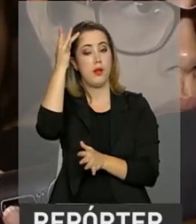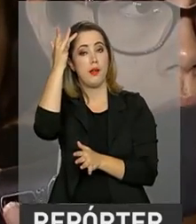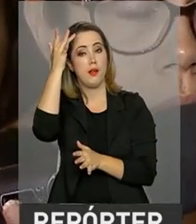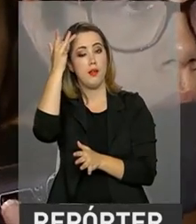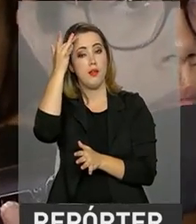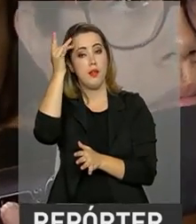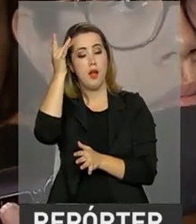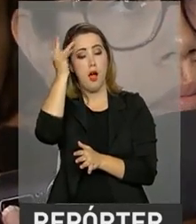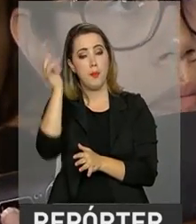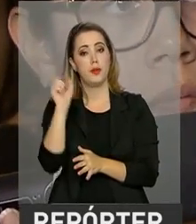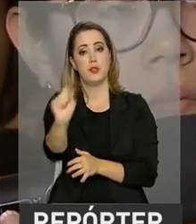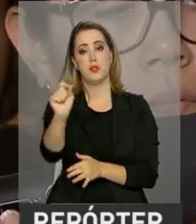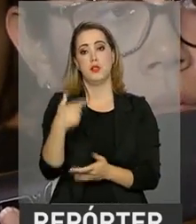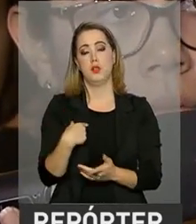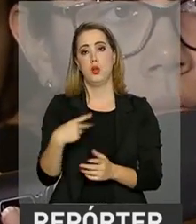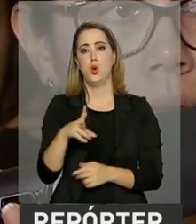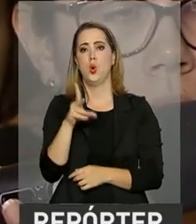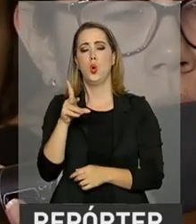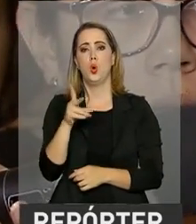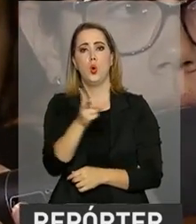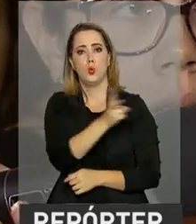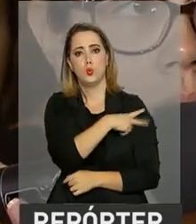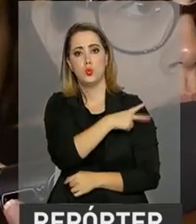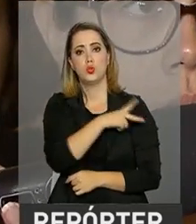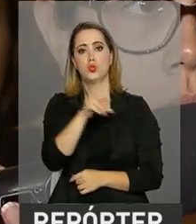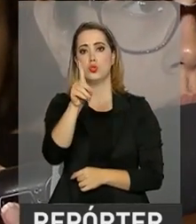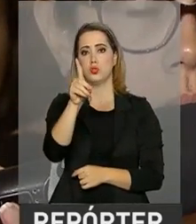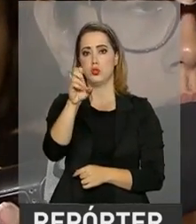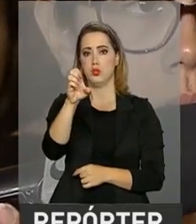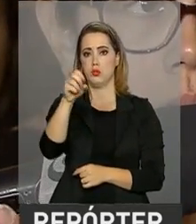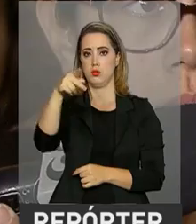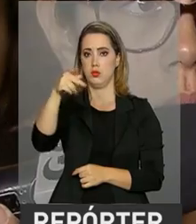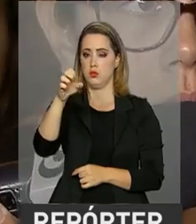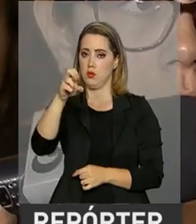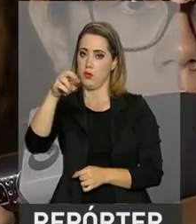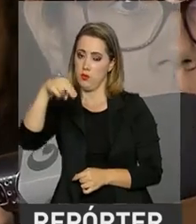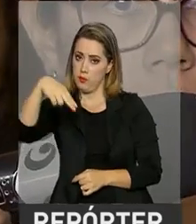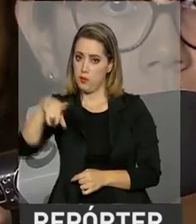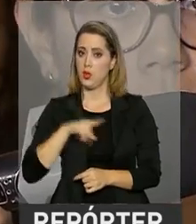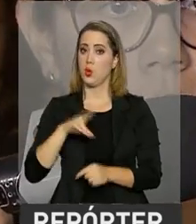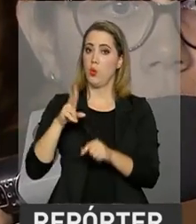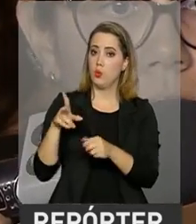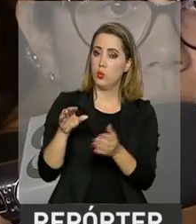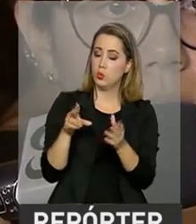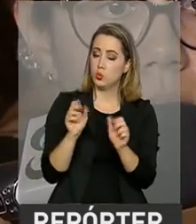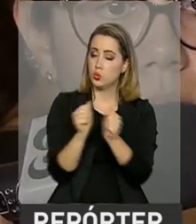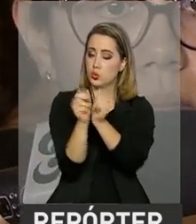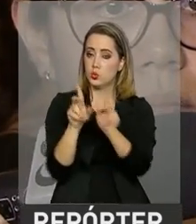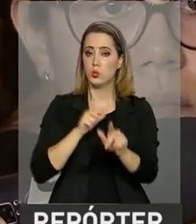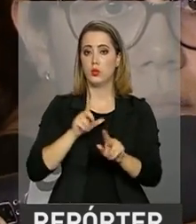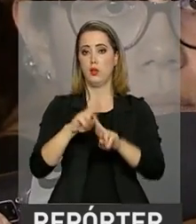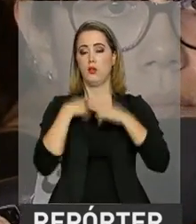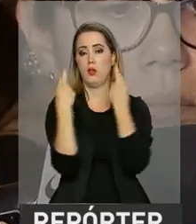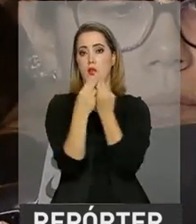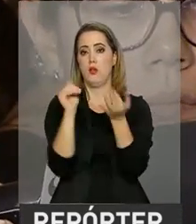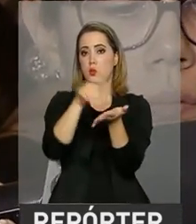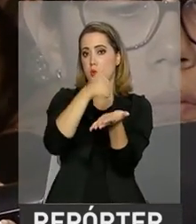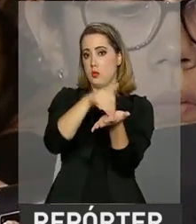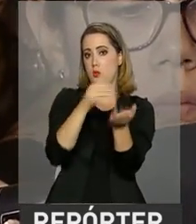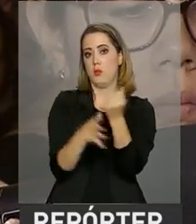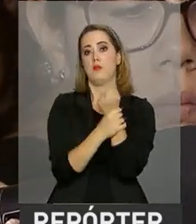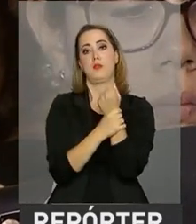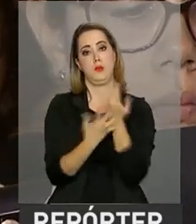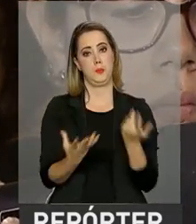do depen acompanhará esse grupo haverá uma reunião com a Secretaria da Segurança uma reunião com a secretaria de assuntos